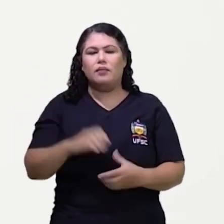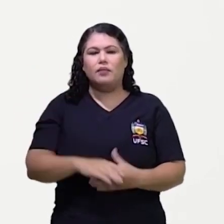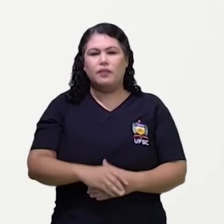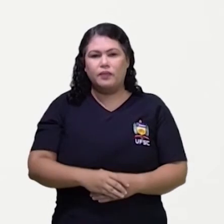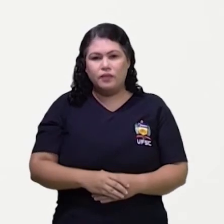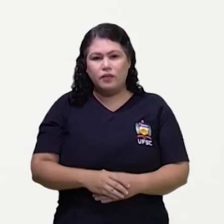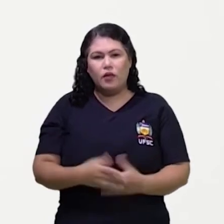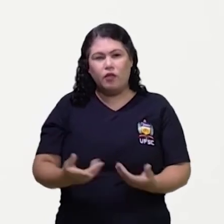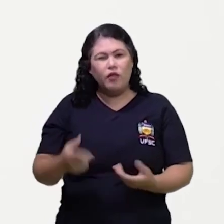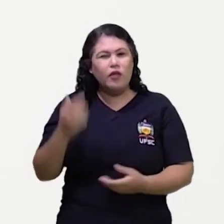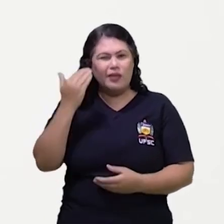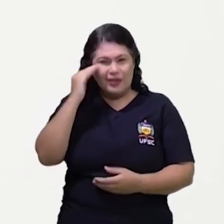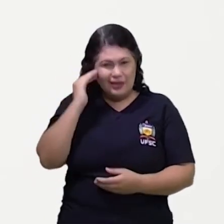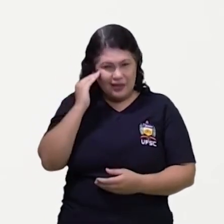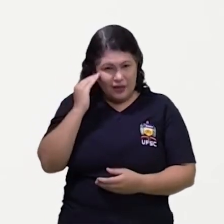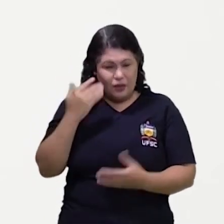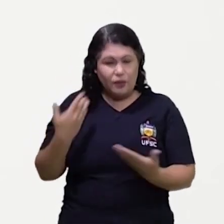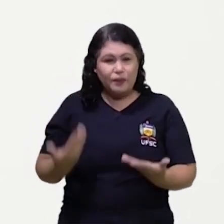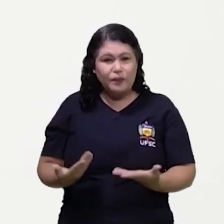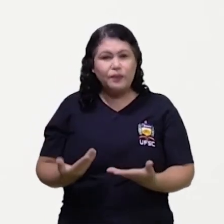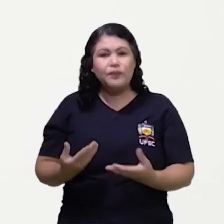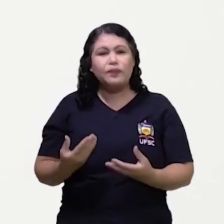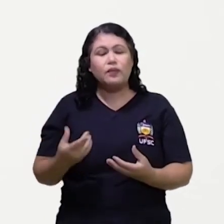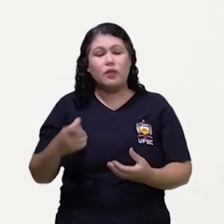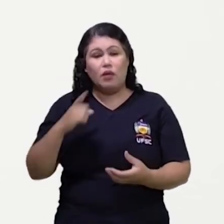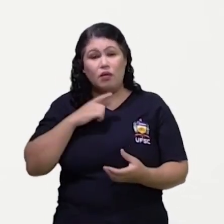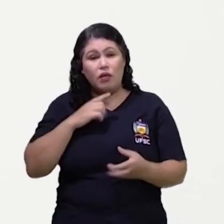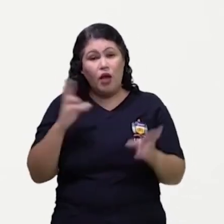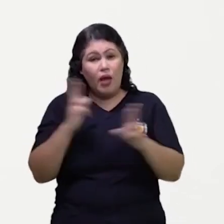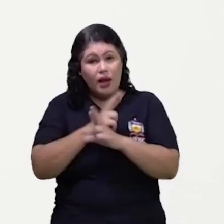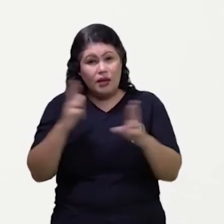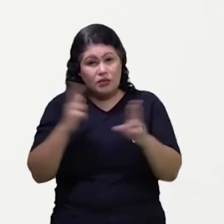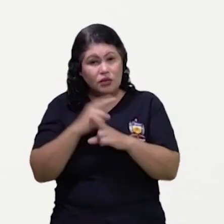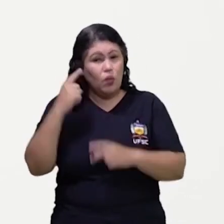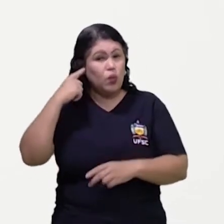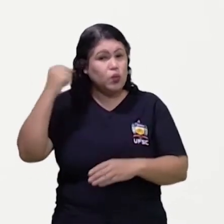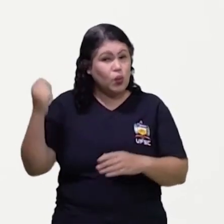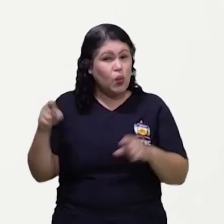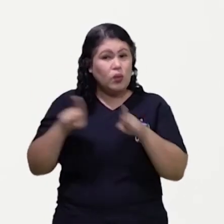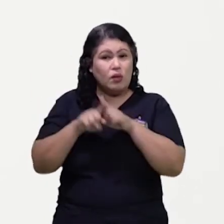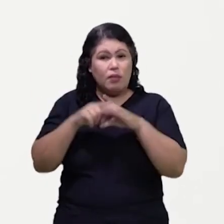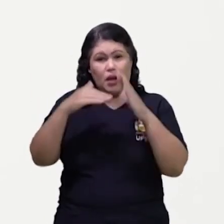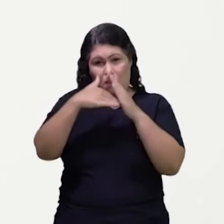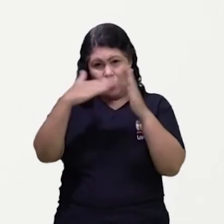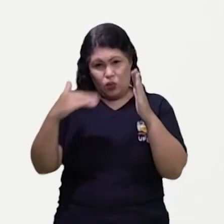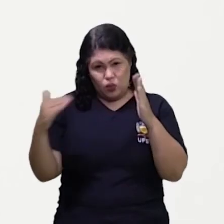Água. Só para vocês entenderem. Eu estou falando da relação do som e da pronúncia.